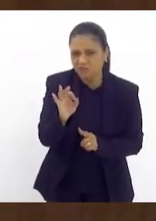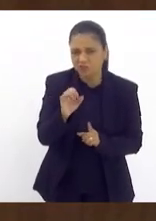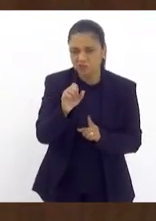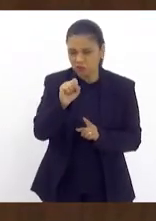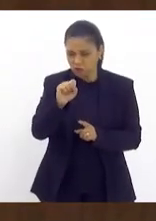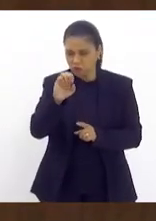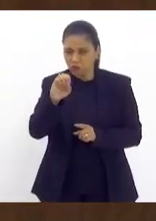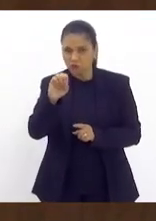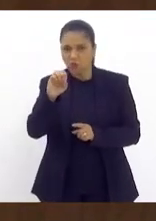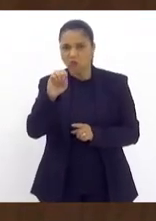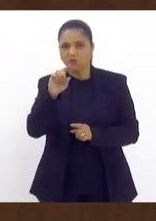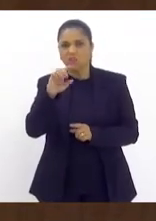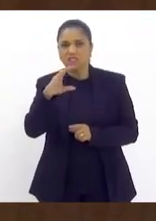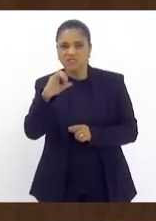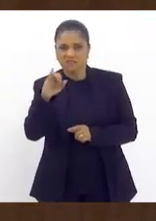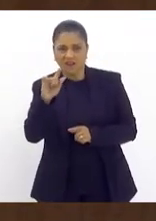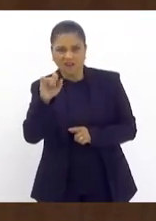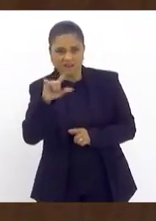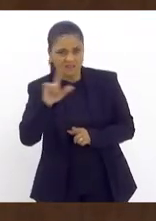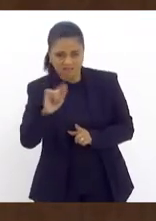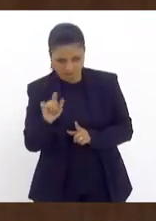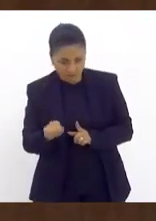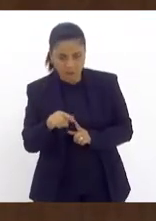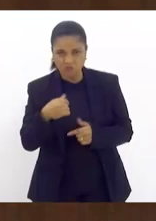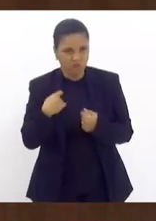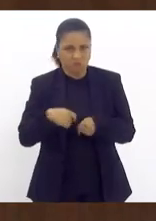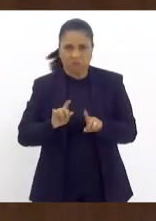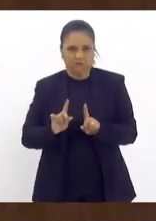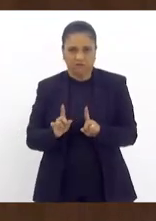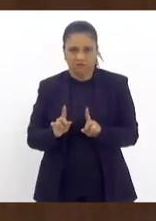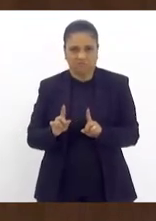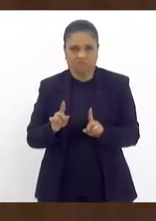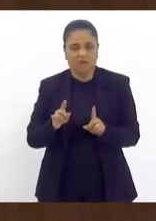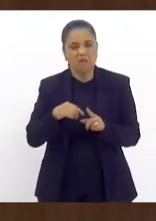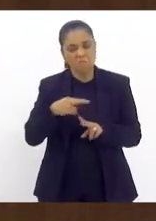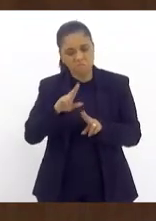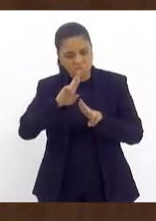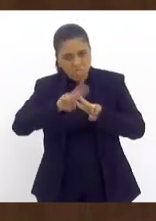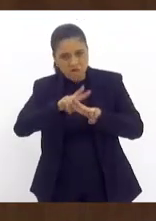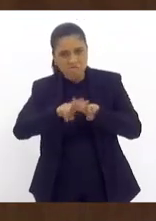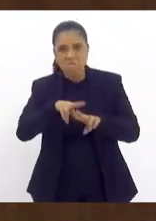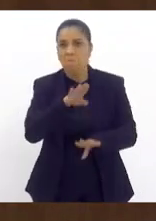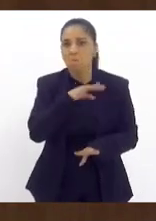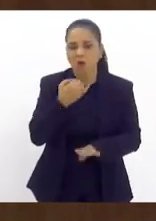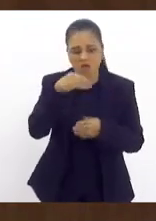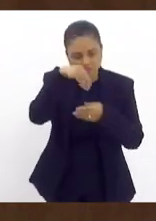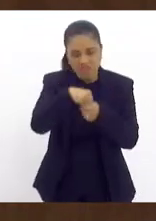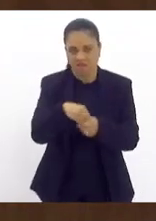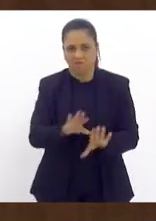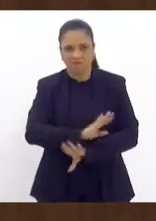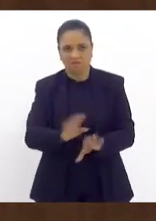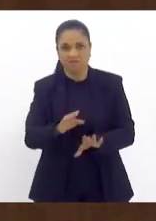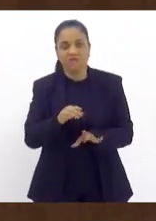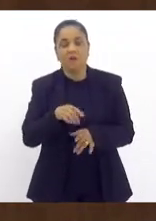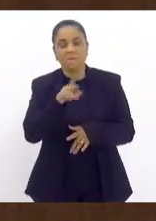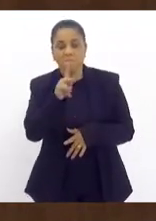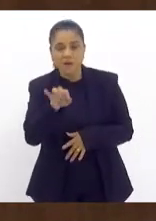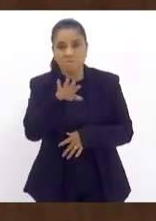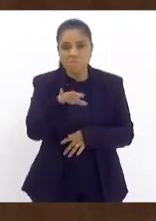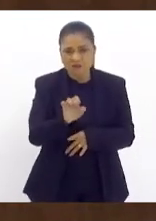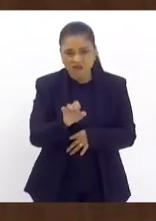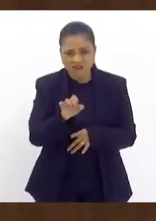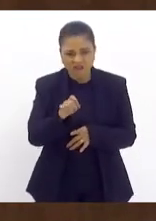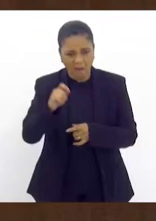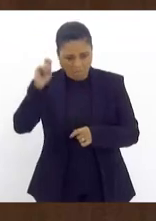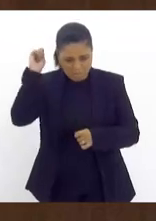tem que morrer na prisão. A partir do momento que qualquer pai, qualquer mãe aqui tem que reconhecer seu filho no colégio, a machadada